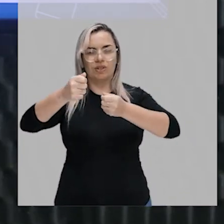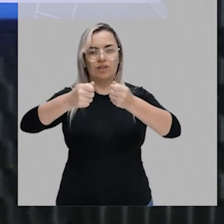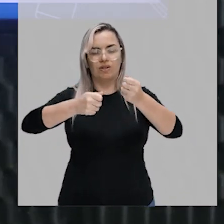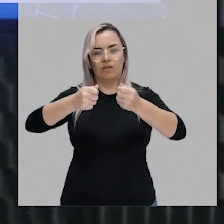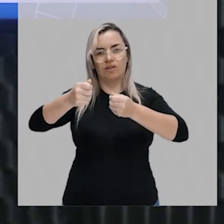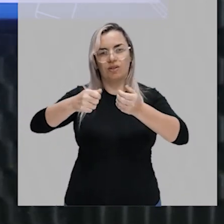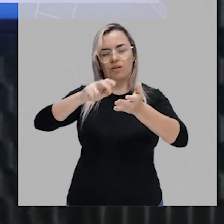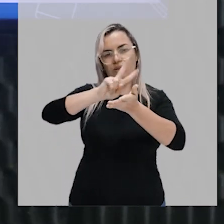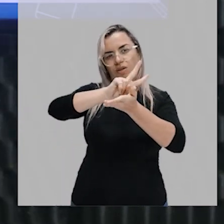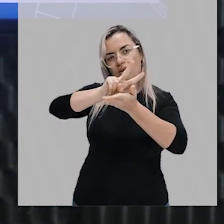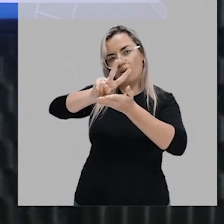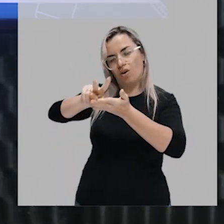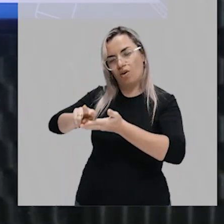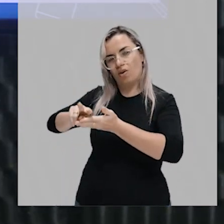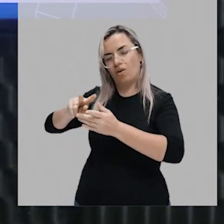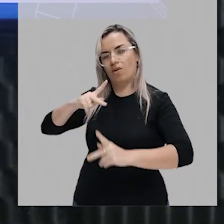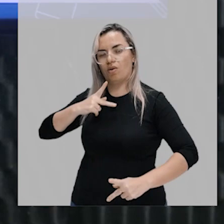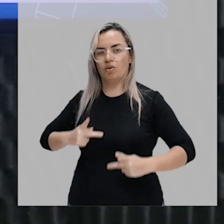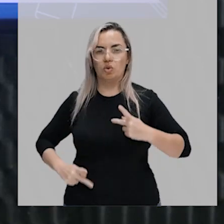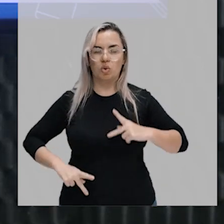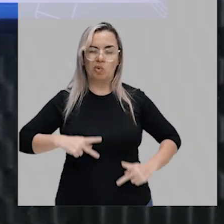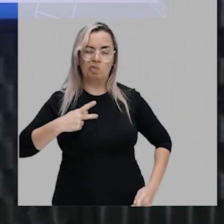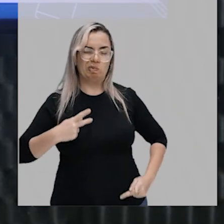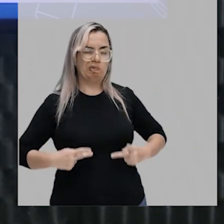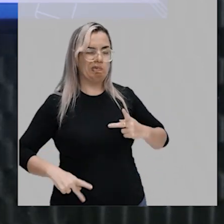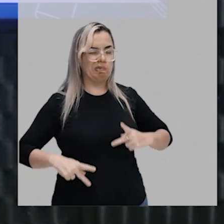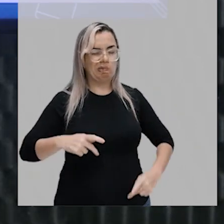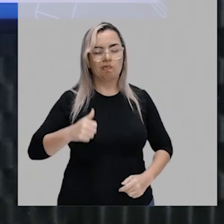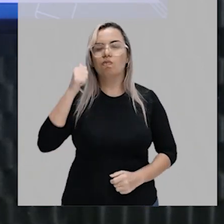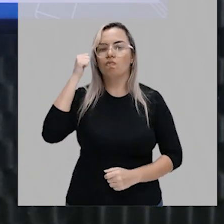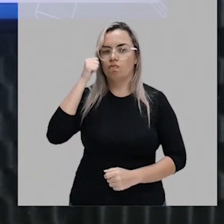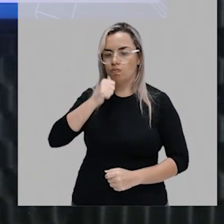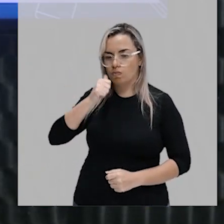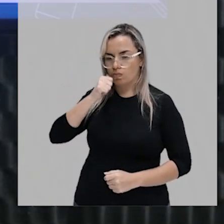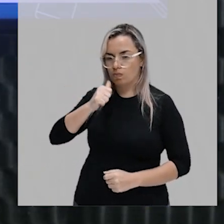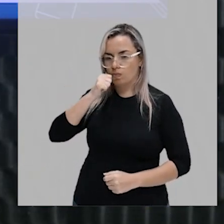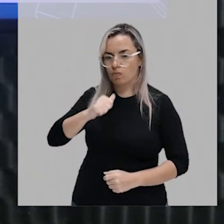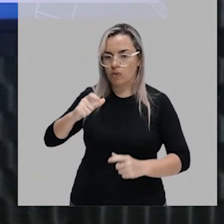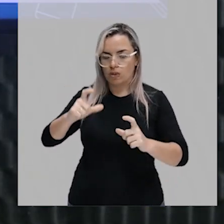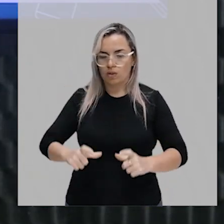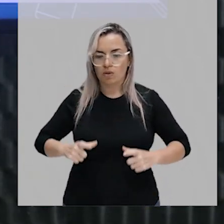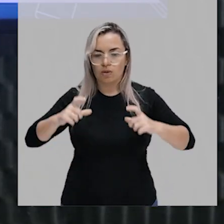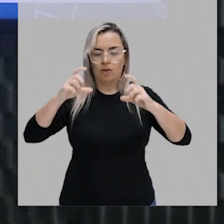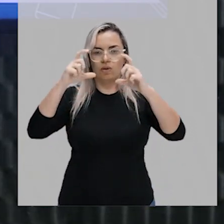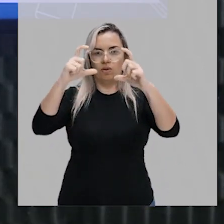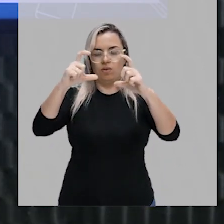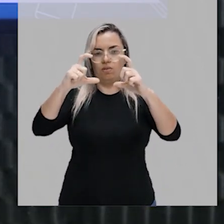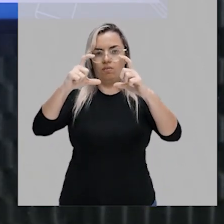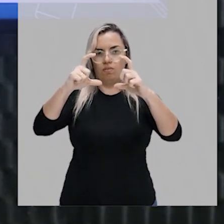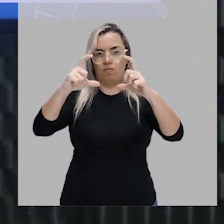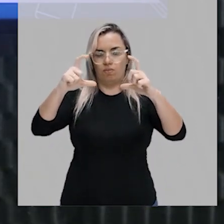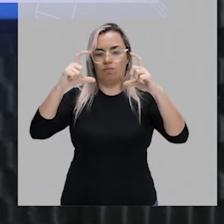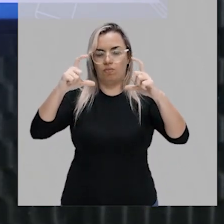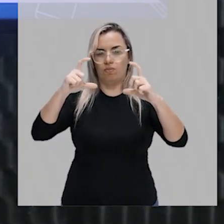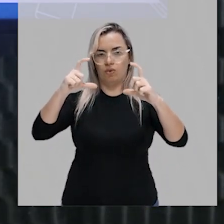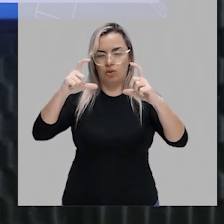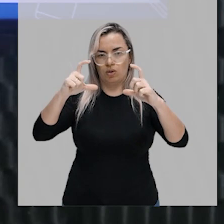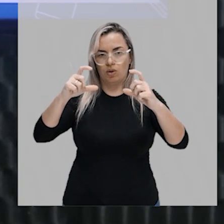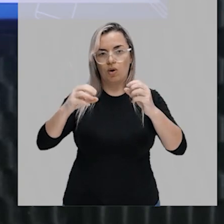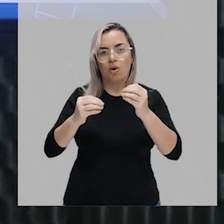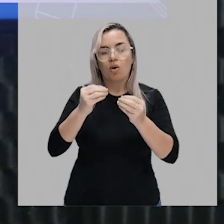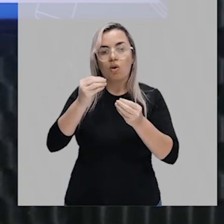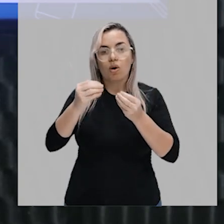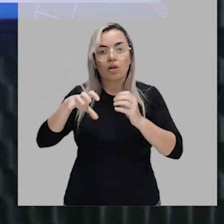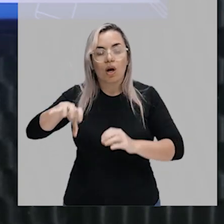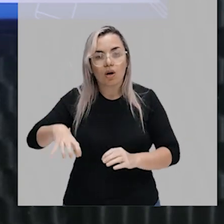das variações dos hormônios femininos, ok? E quando a mulher tem o processo de